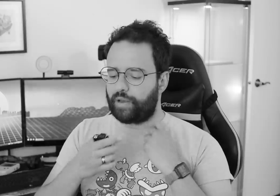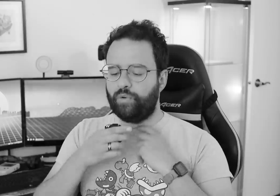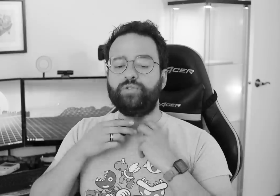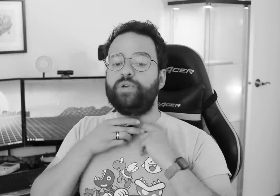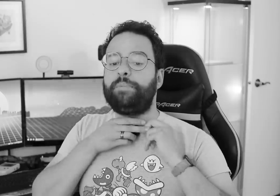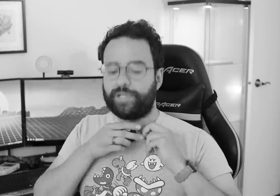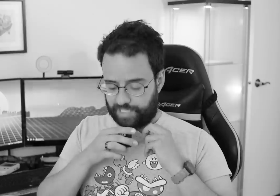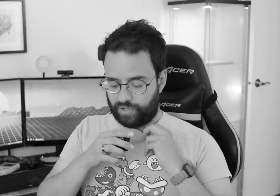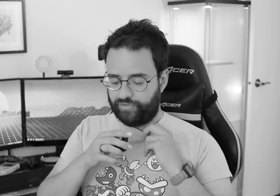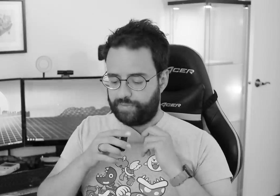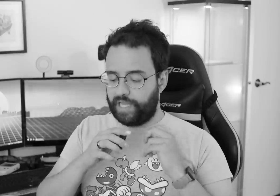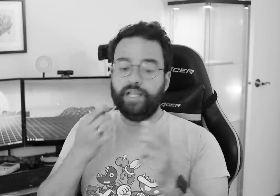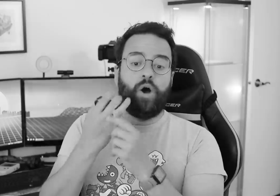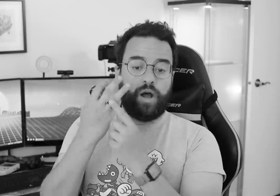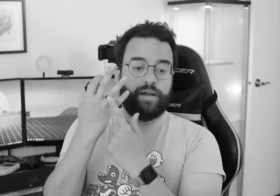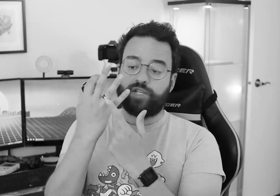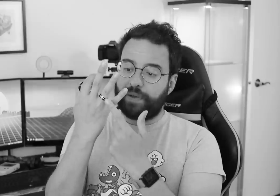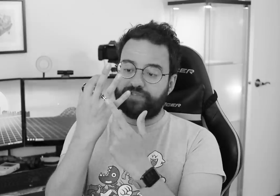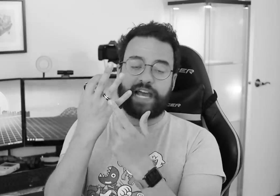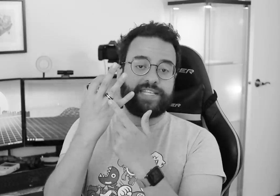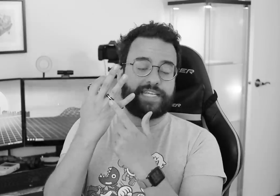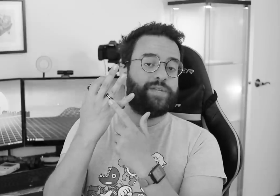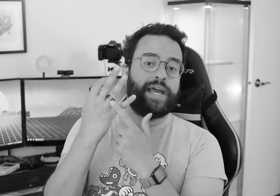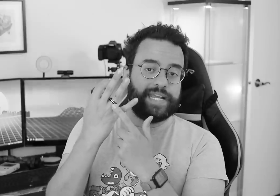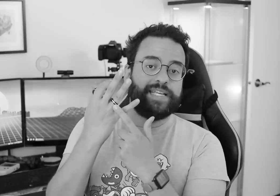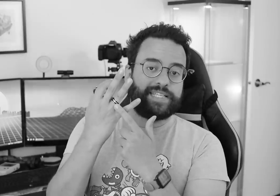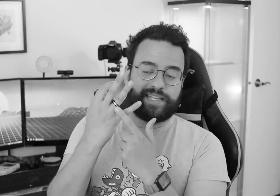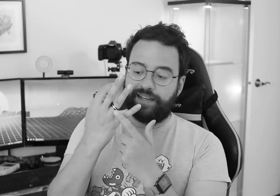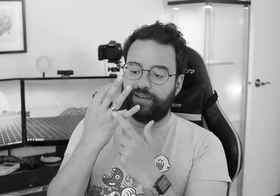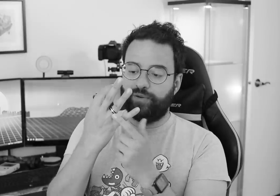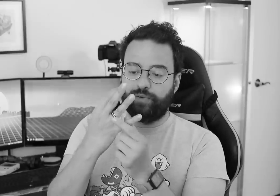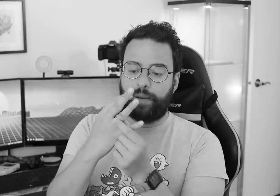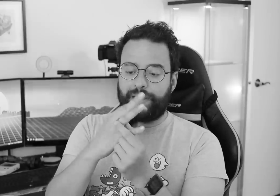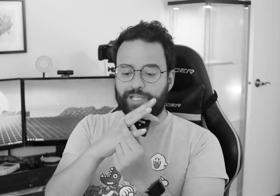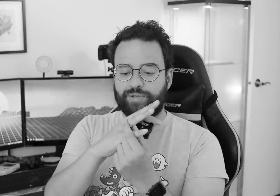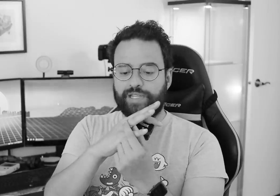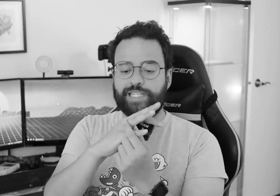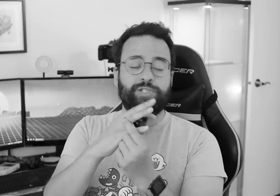Eu tenho que bolar um outro lugar pra botar esse microfone, porque... Ó, só pra avisar, isso aqui não é aliança, tá?